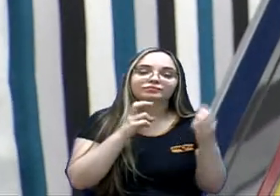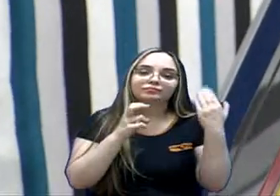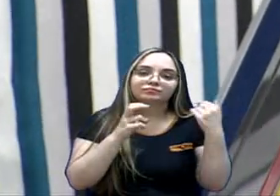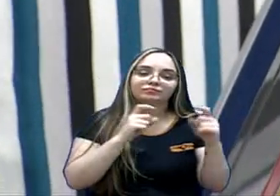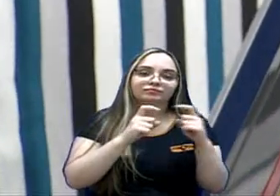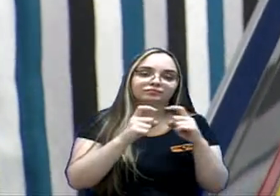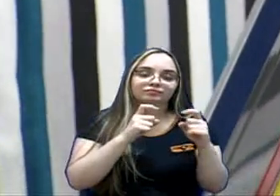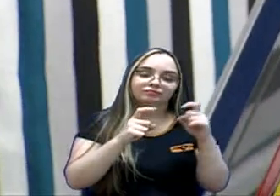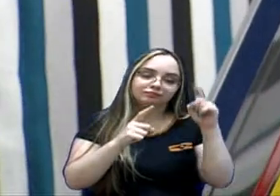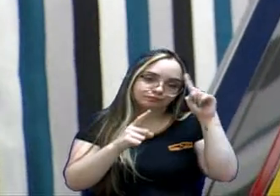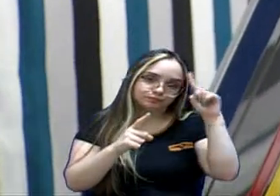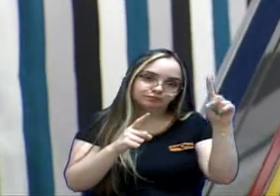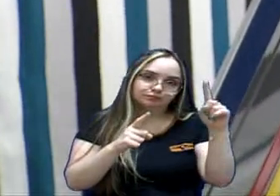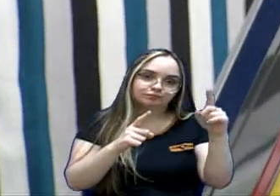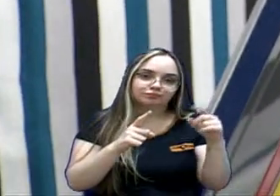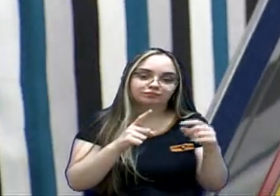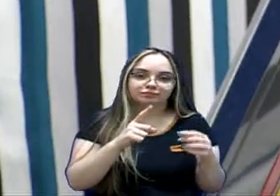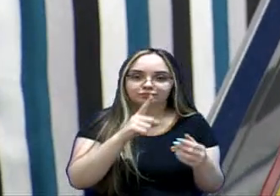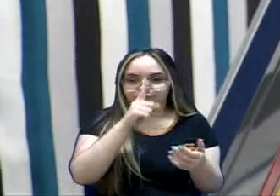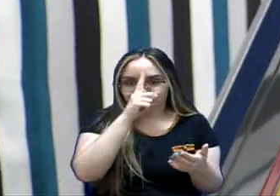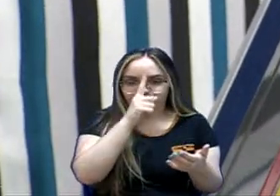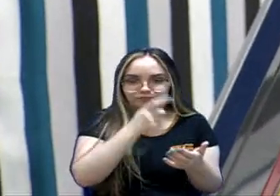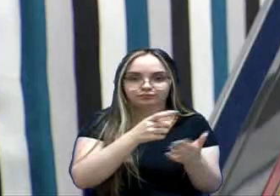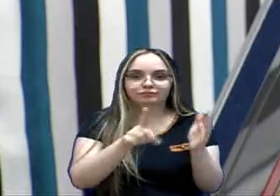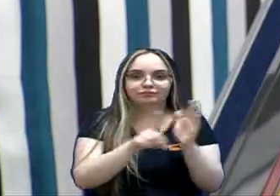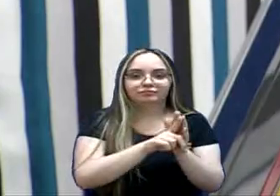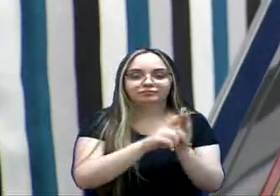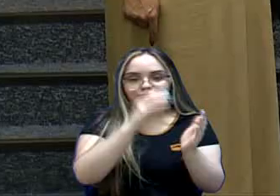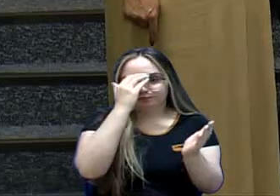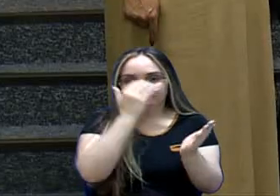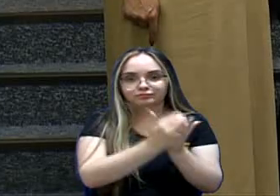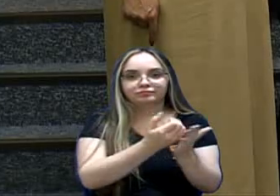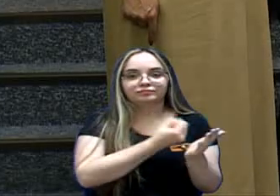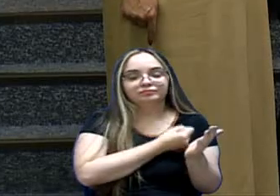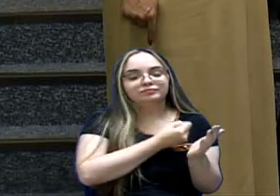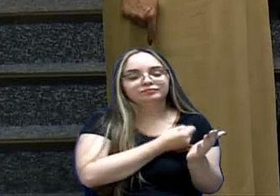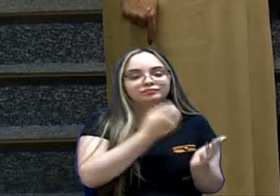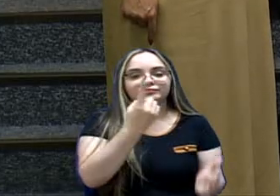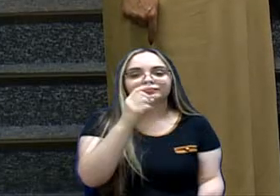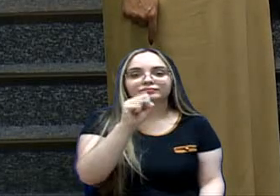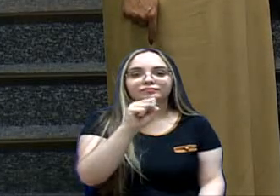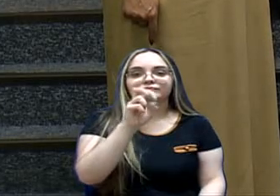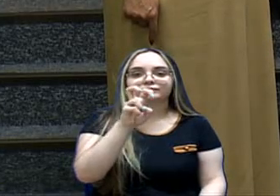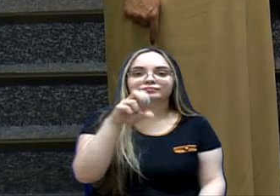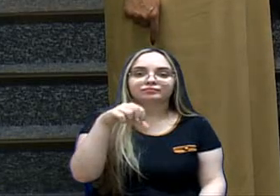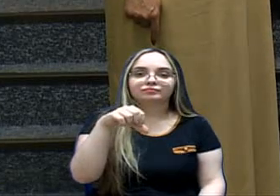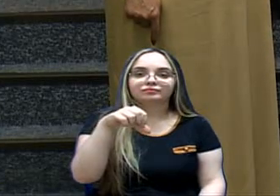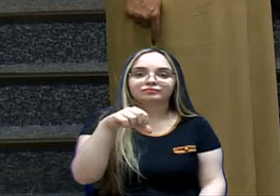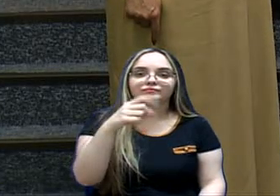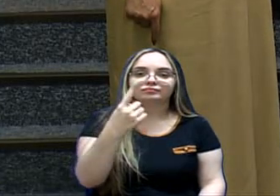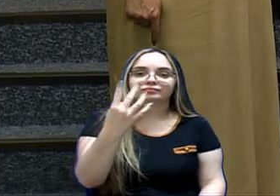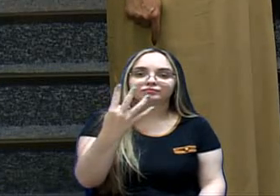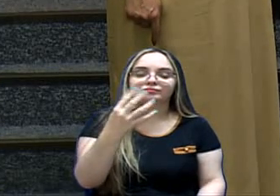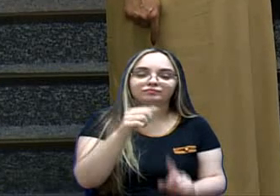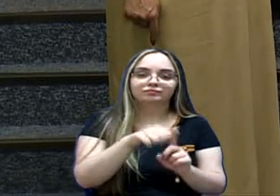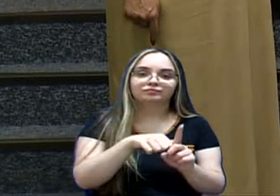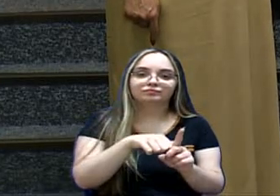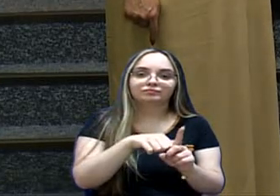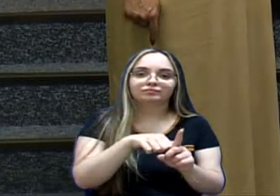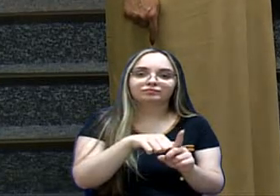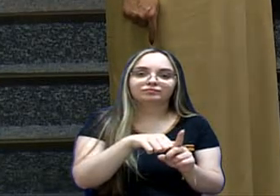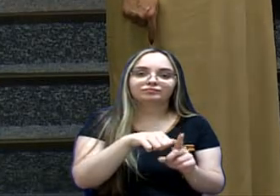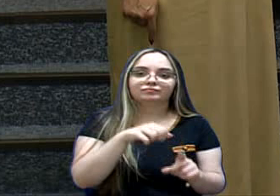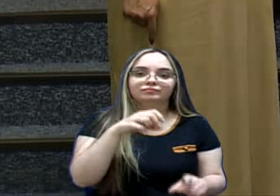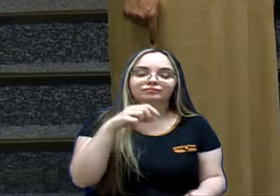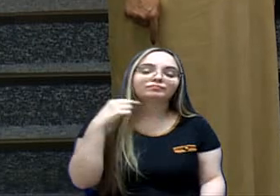suas atribuições, em conformidade com o Decreto Legislativo número 1859, de 14 de 5 de